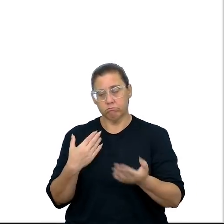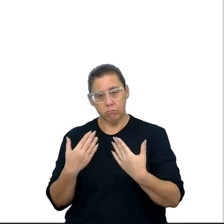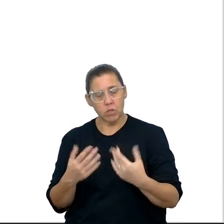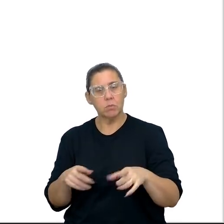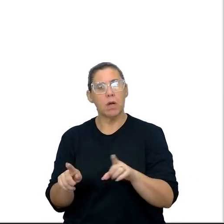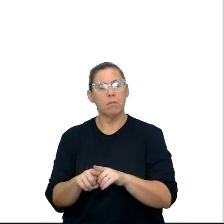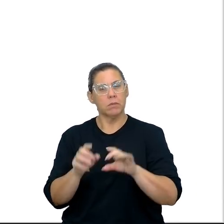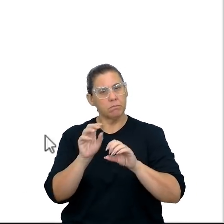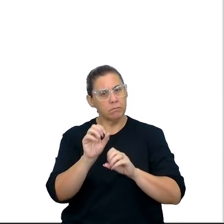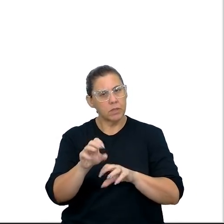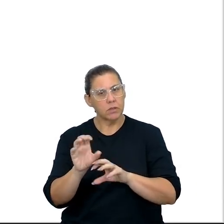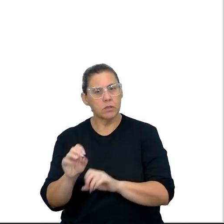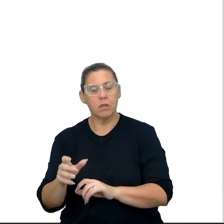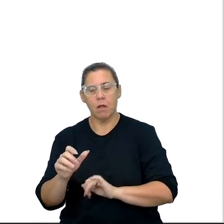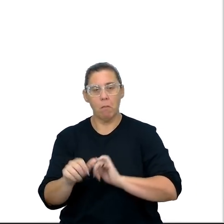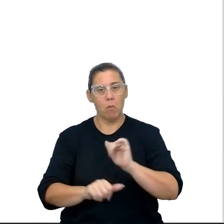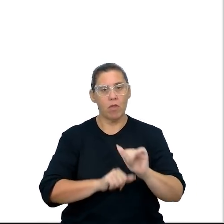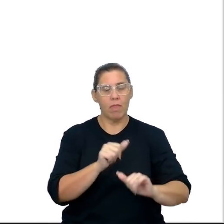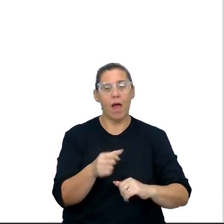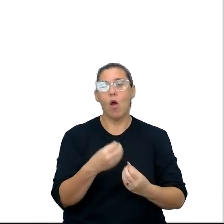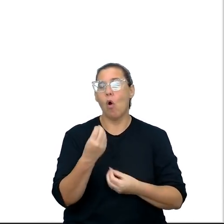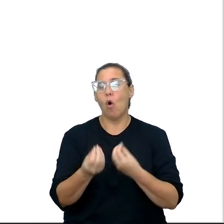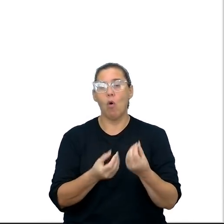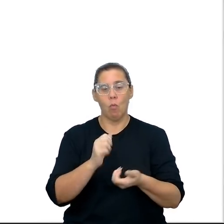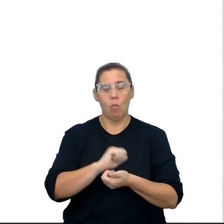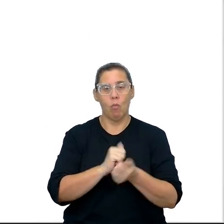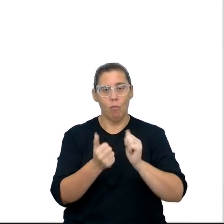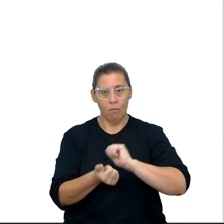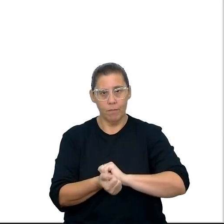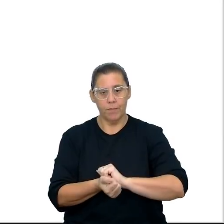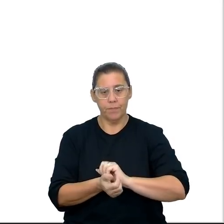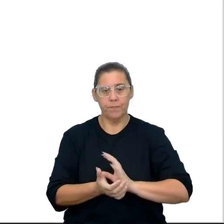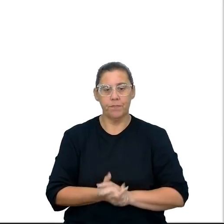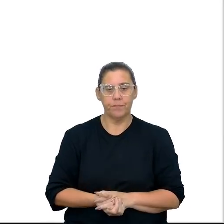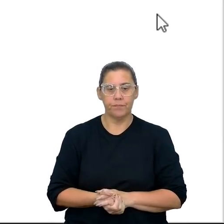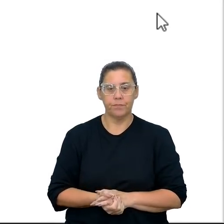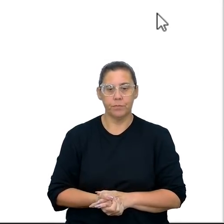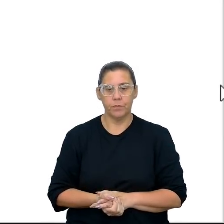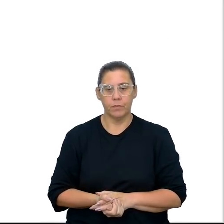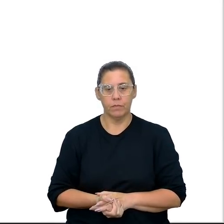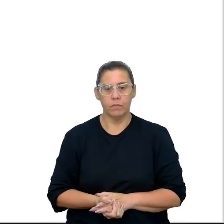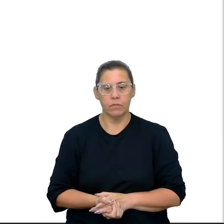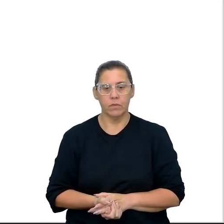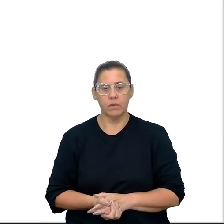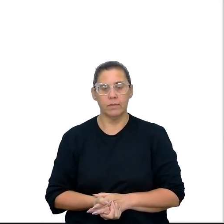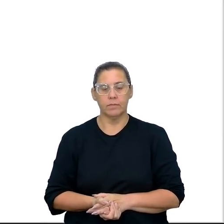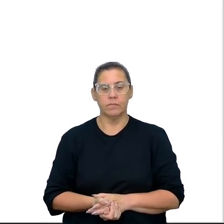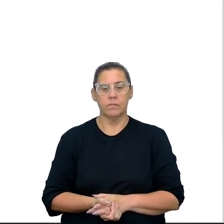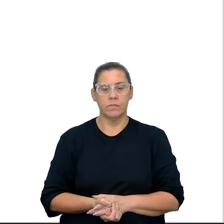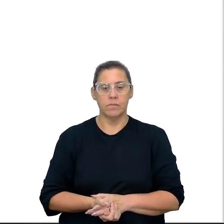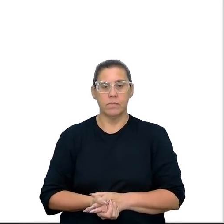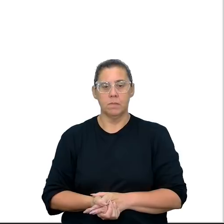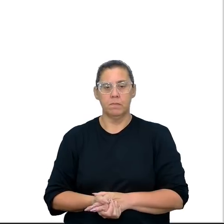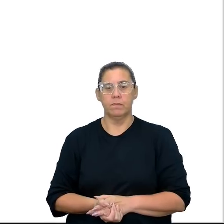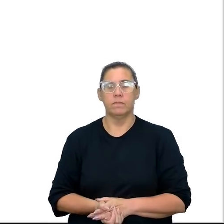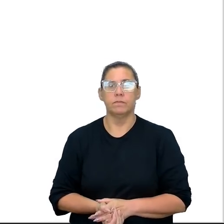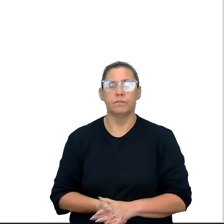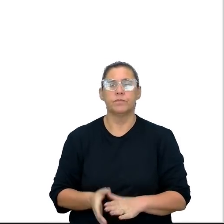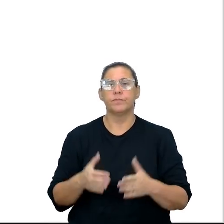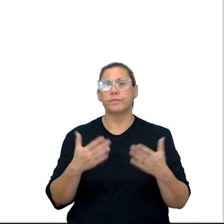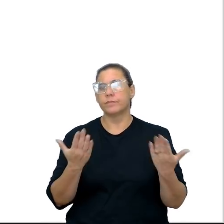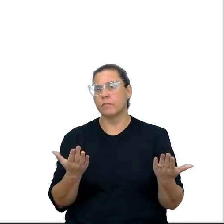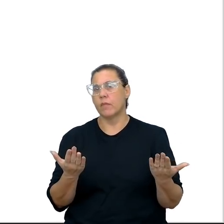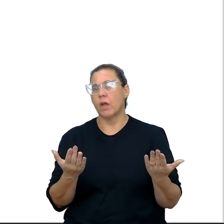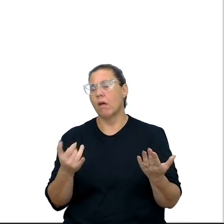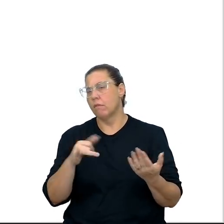dessa transformação de metro em centímetros. E aí,